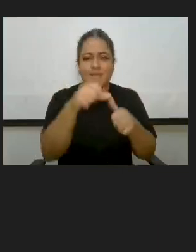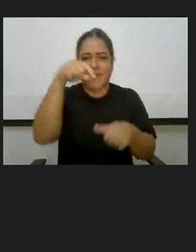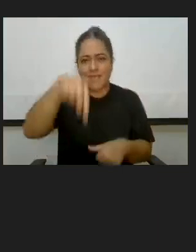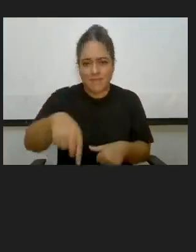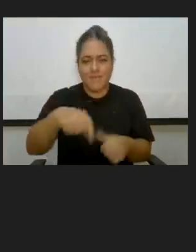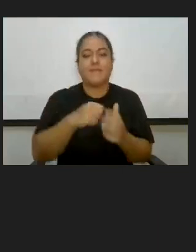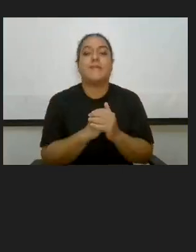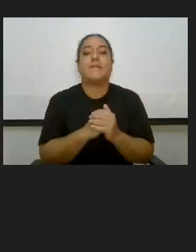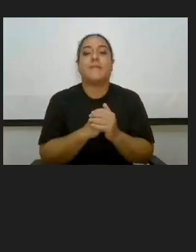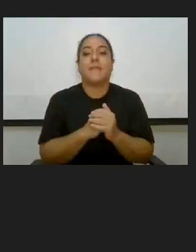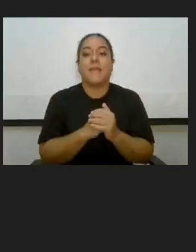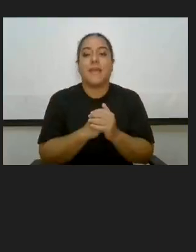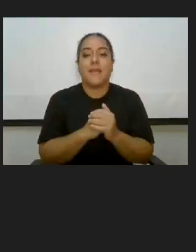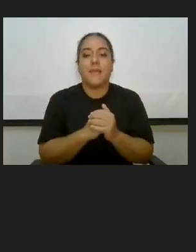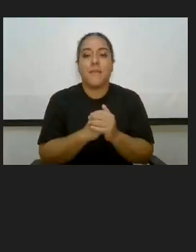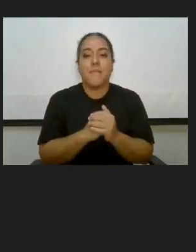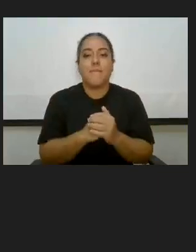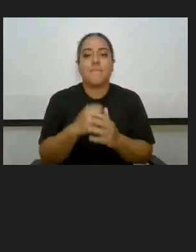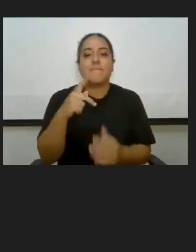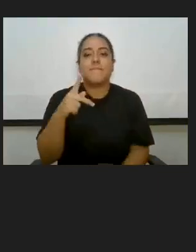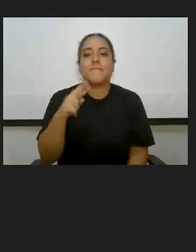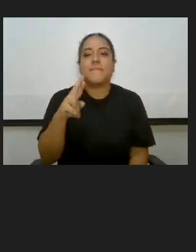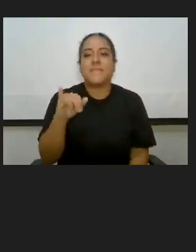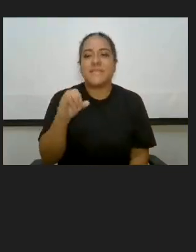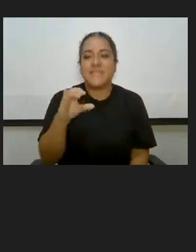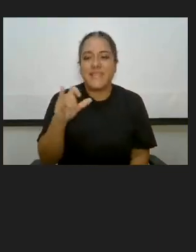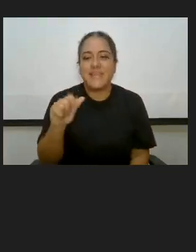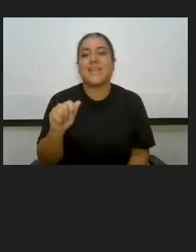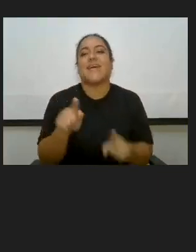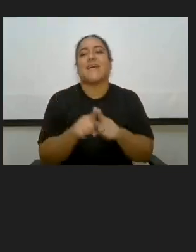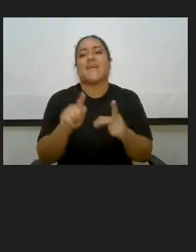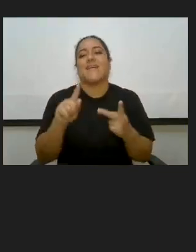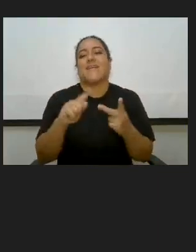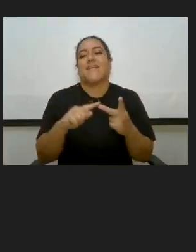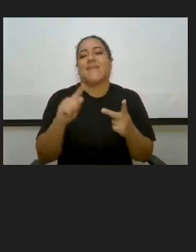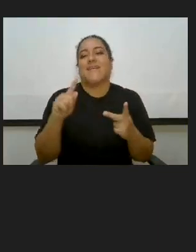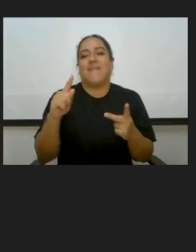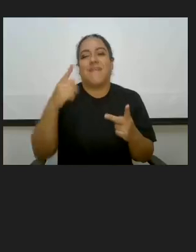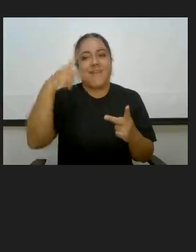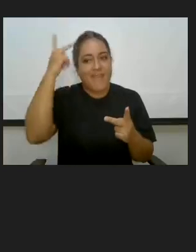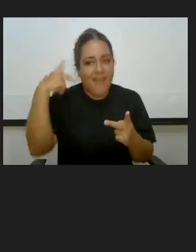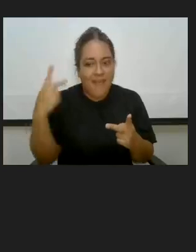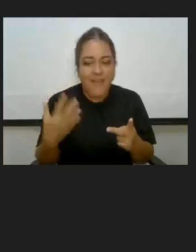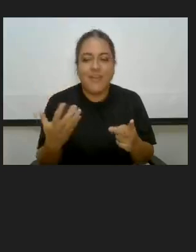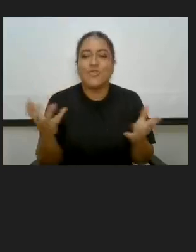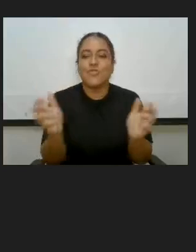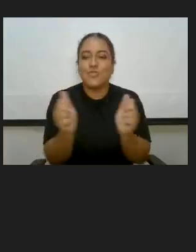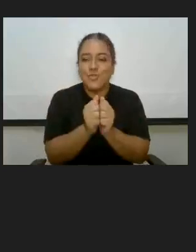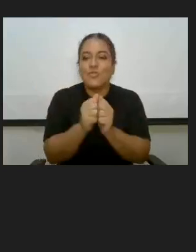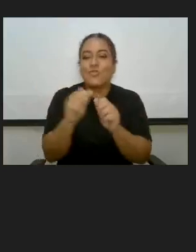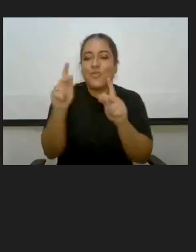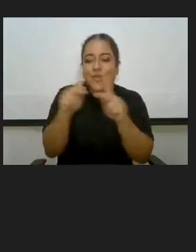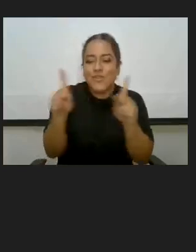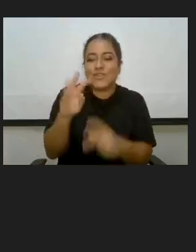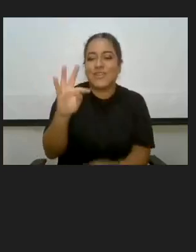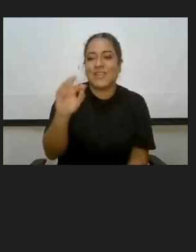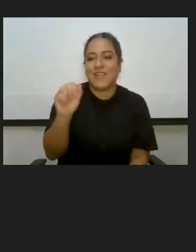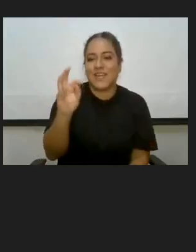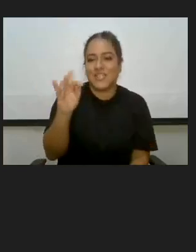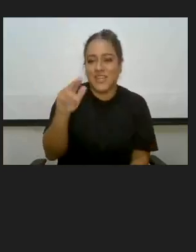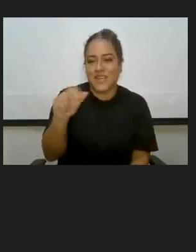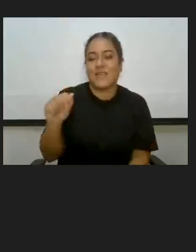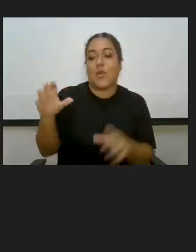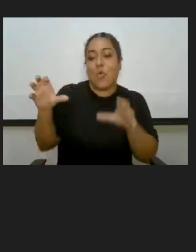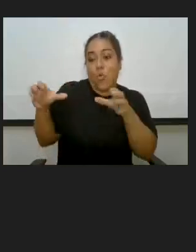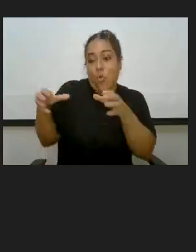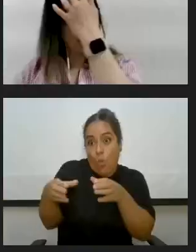a Priscila e a Carla, que vão conduzir junto com a professora Tatiana. Mais uma vez, meus agradecimentos ao comitê,